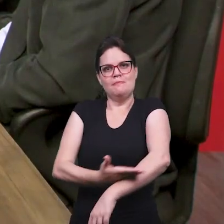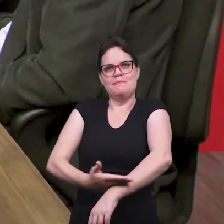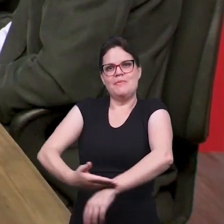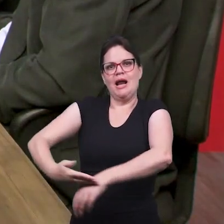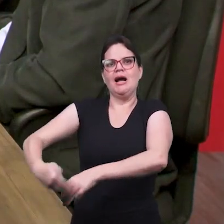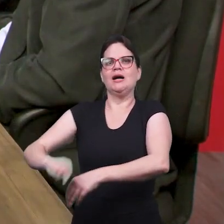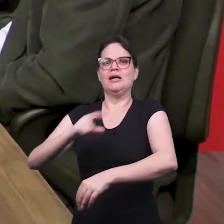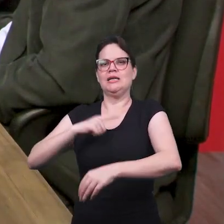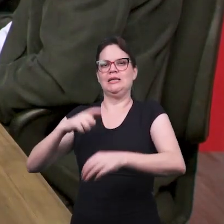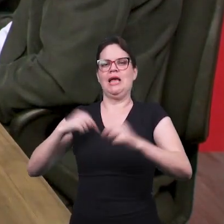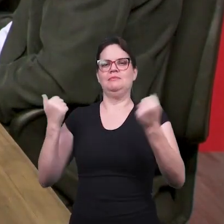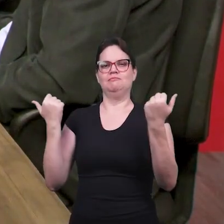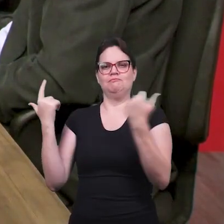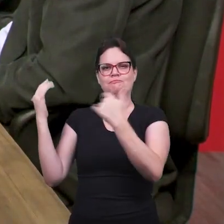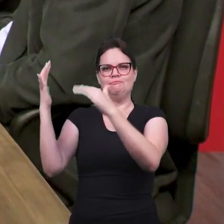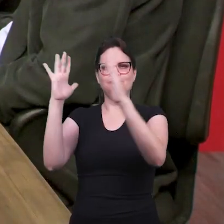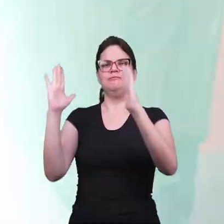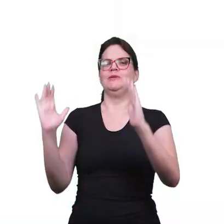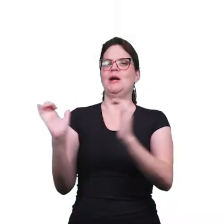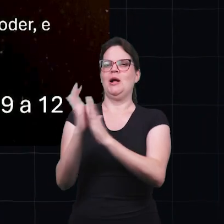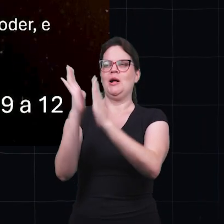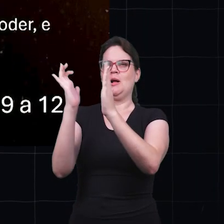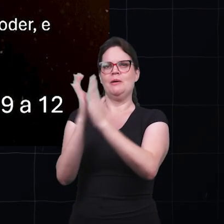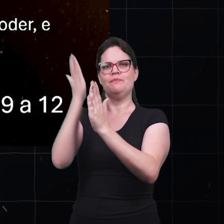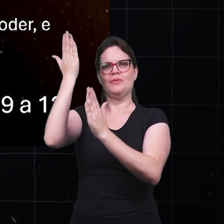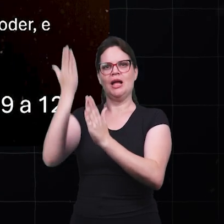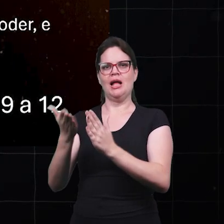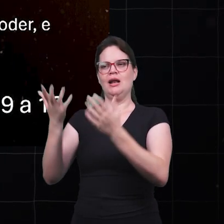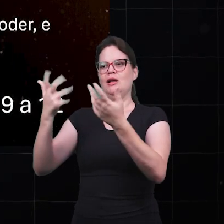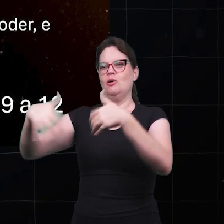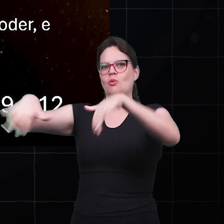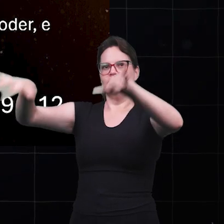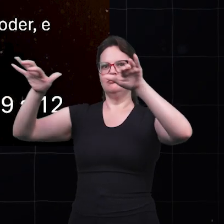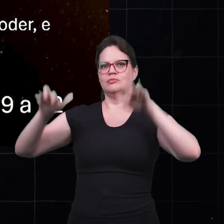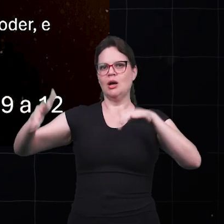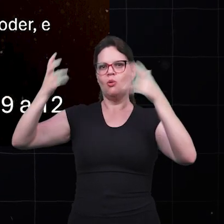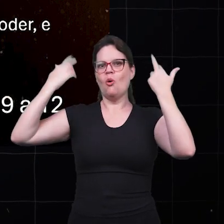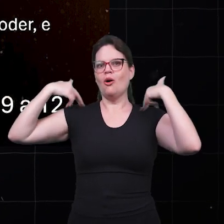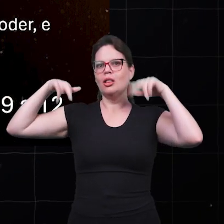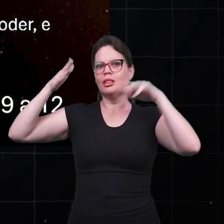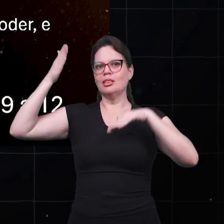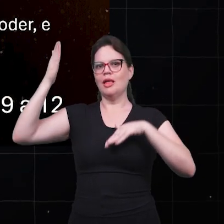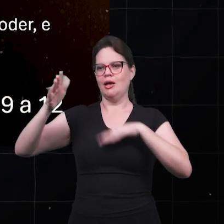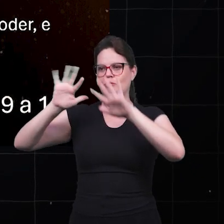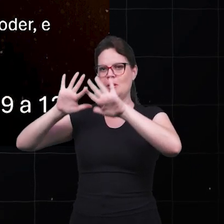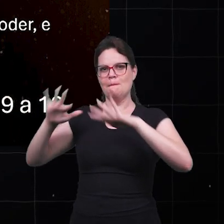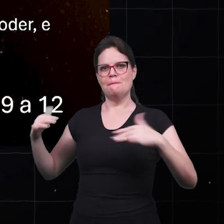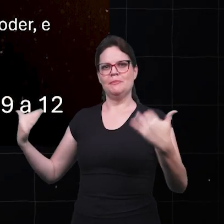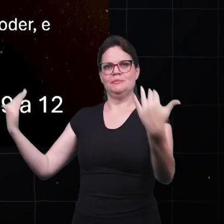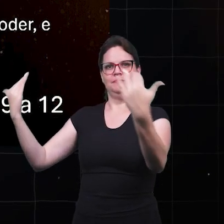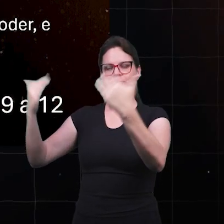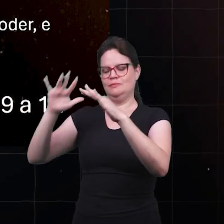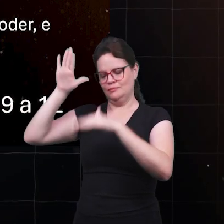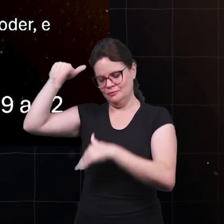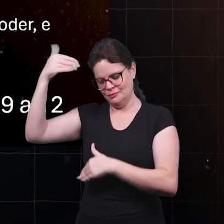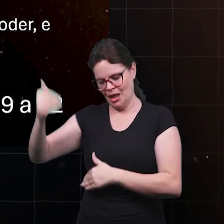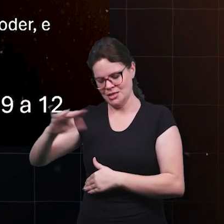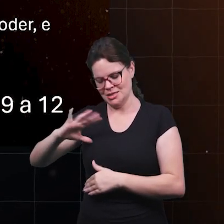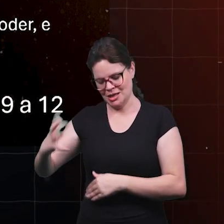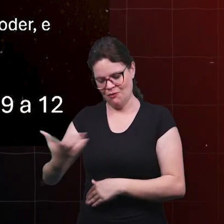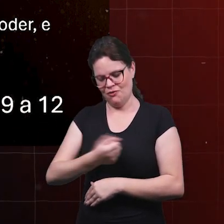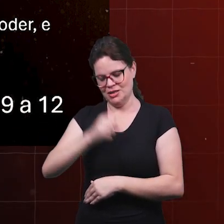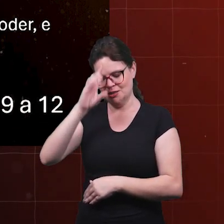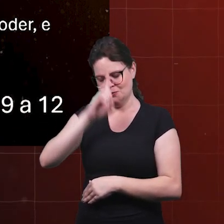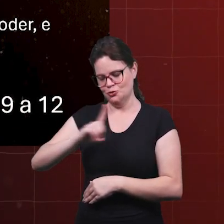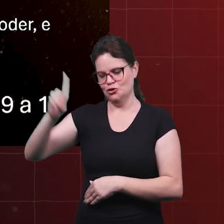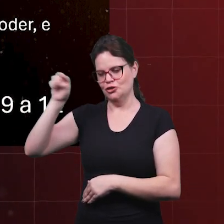mãos. E clamavam com grande voz, dizendo: salvação ao nosso Deus, que está sentado no trono, e ao